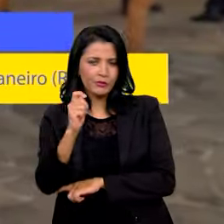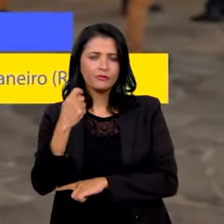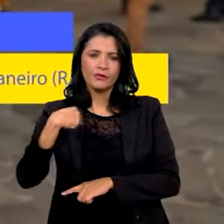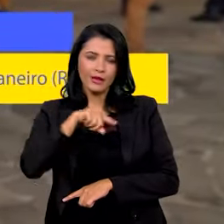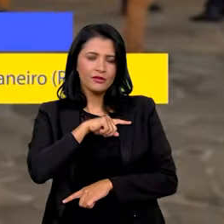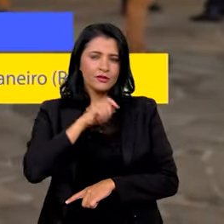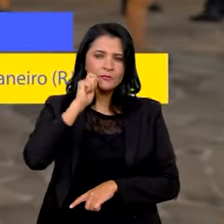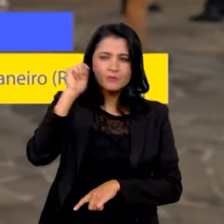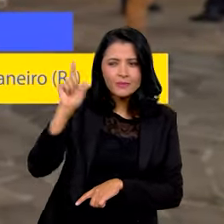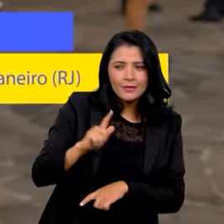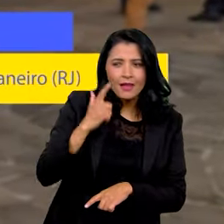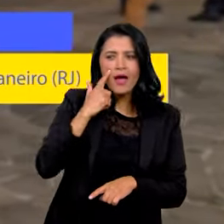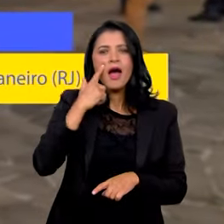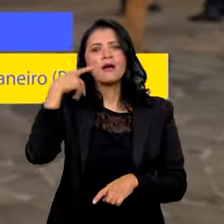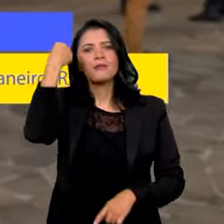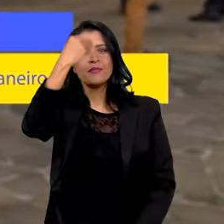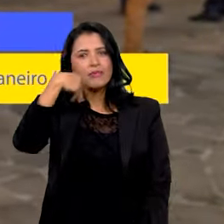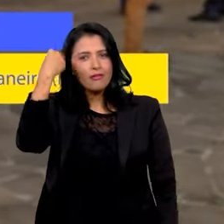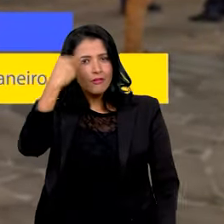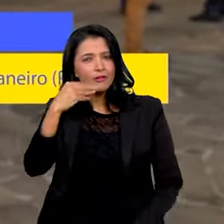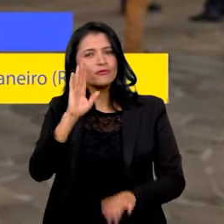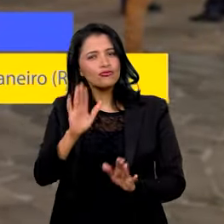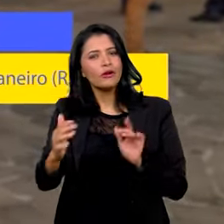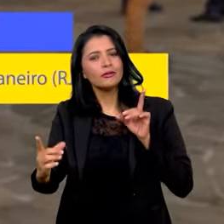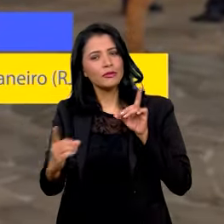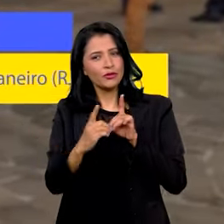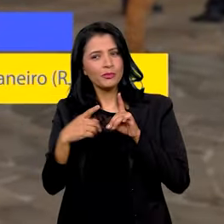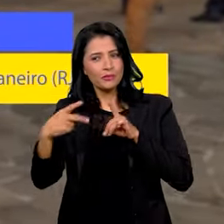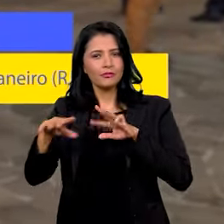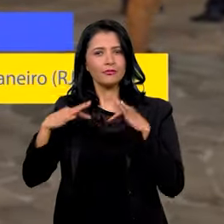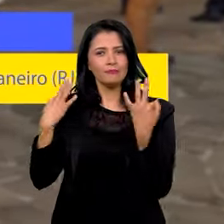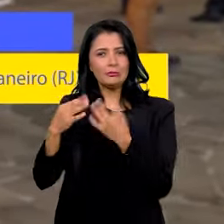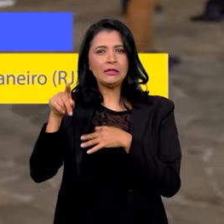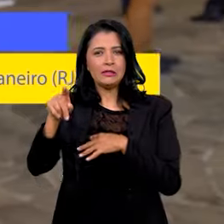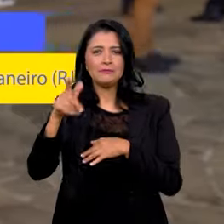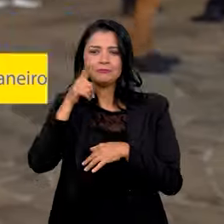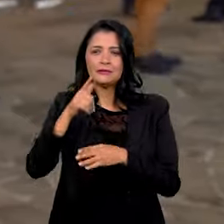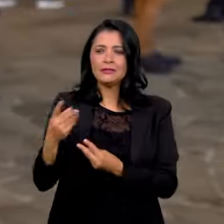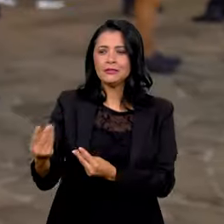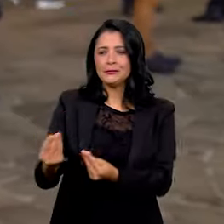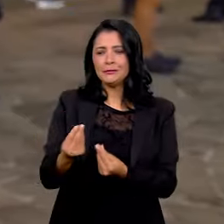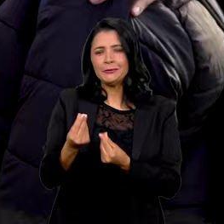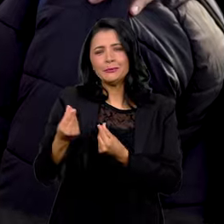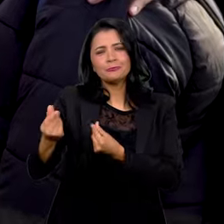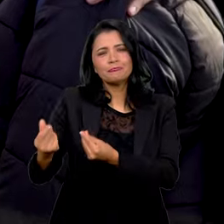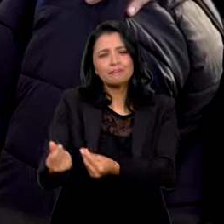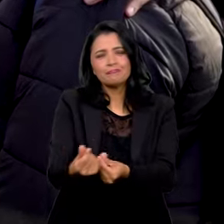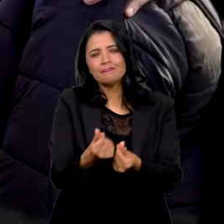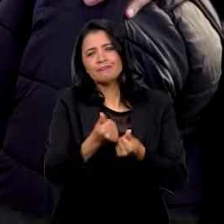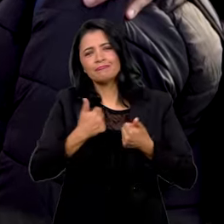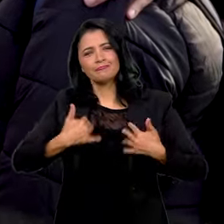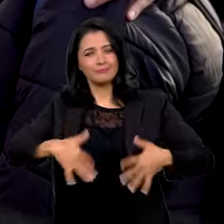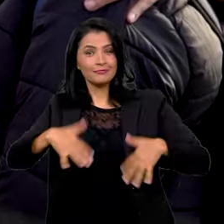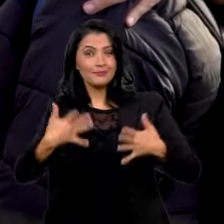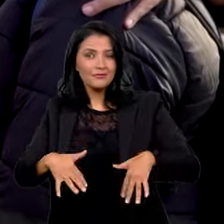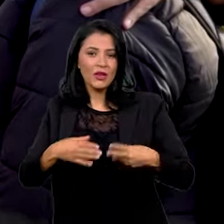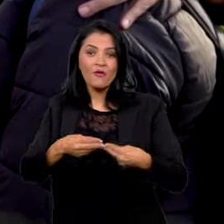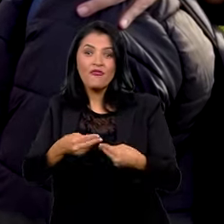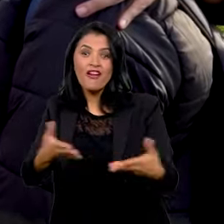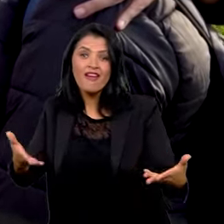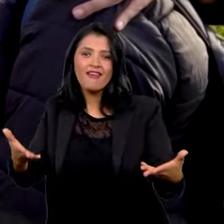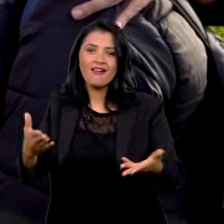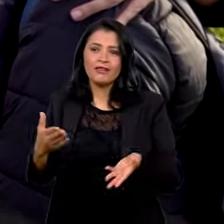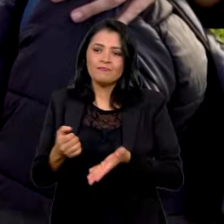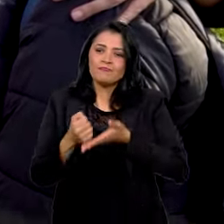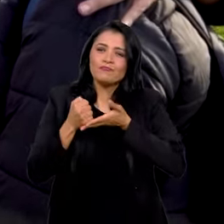vem com uma expertise né e uma experiência de um atendimento a essas famílias que estão extremamente fragilizadas né na oferta e um